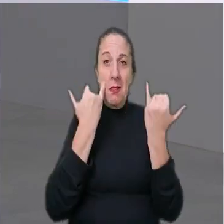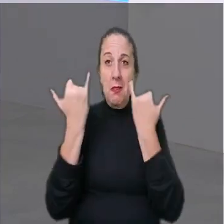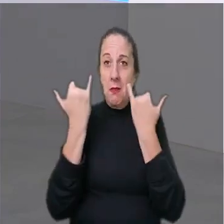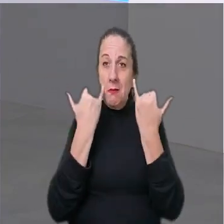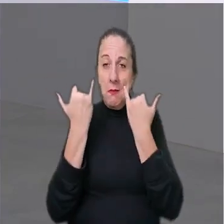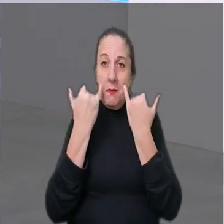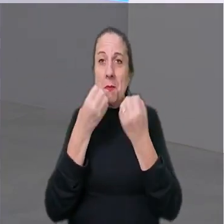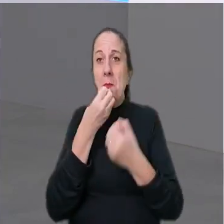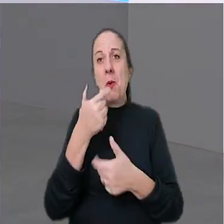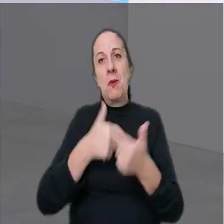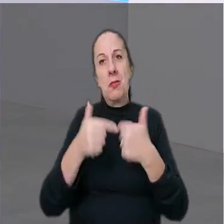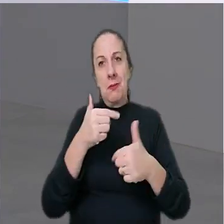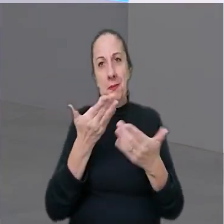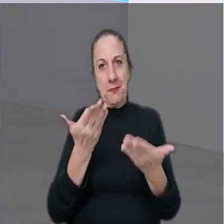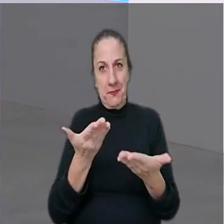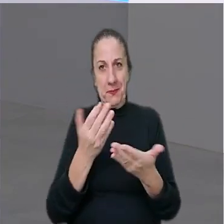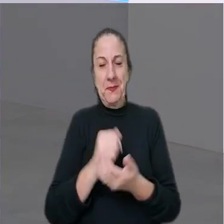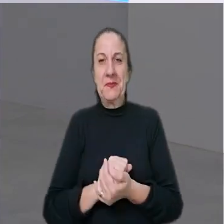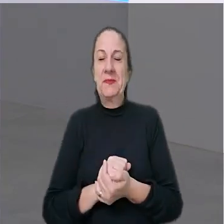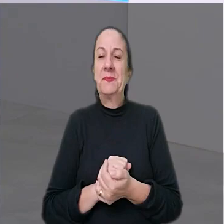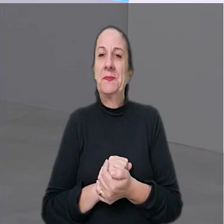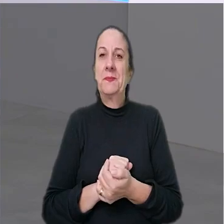obrigada pelas informações e bom trabalho para você.